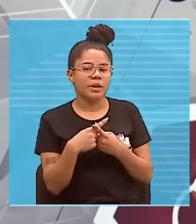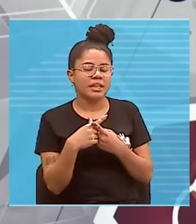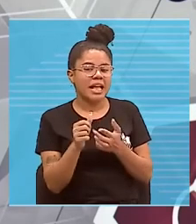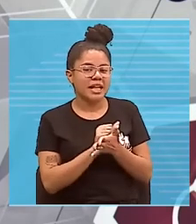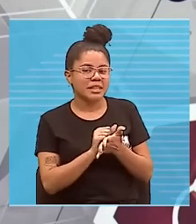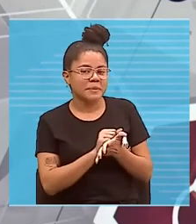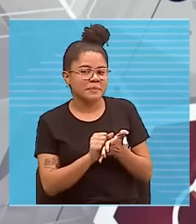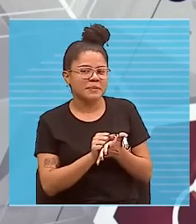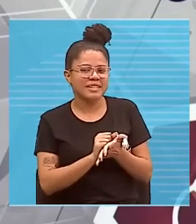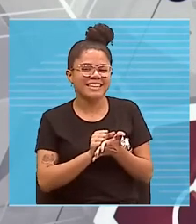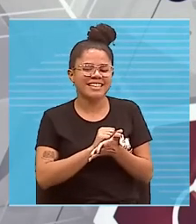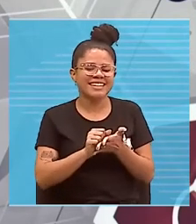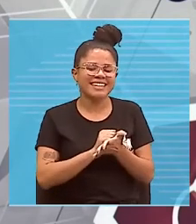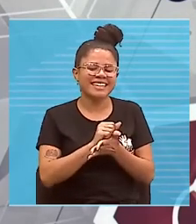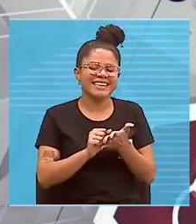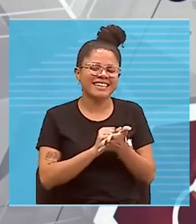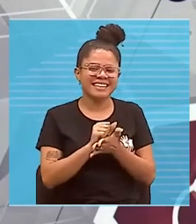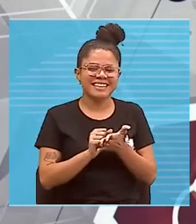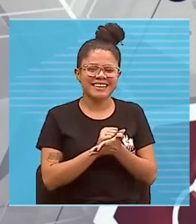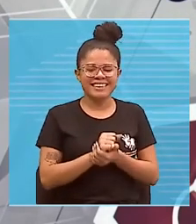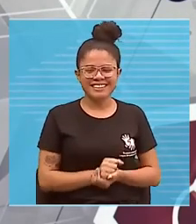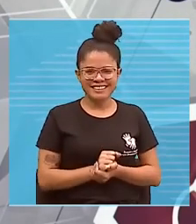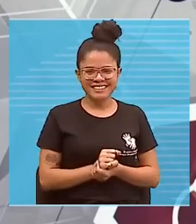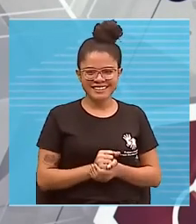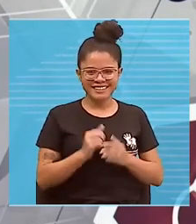ó tu aguenta